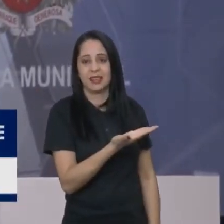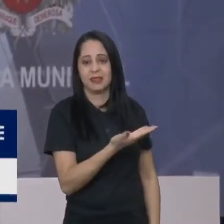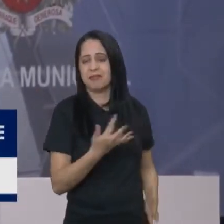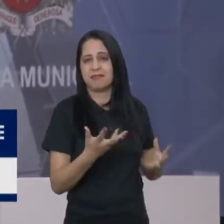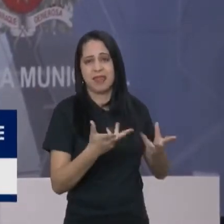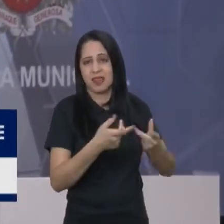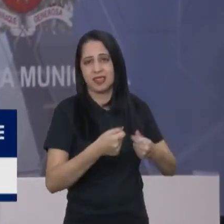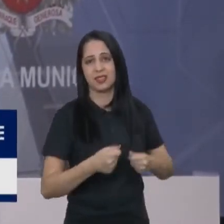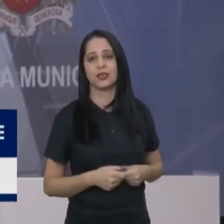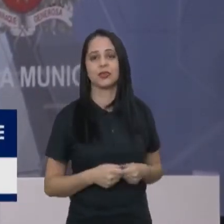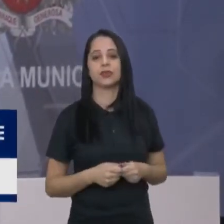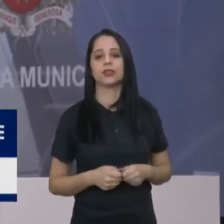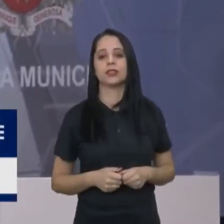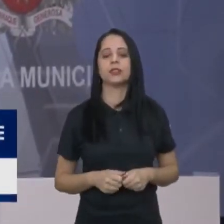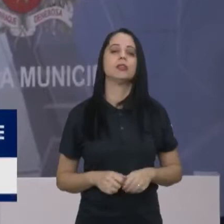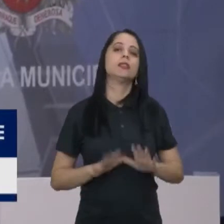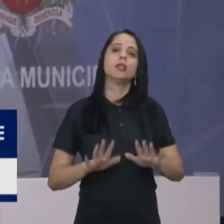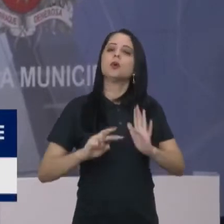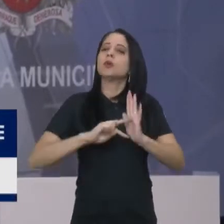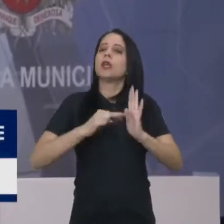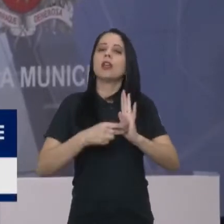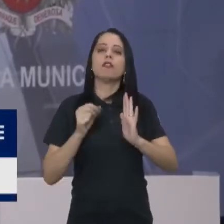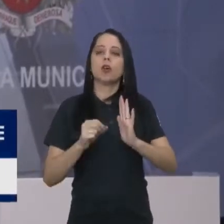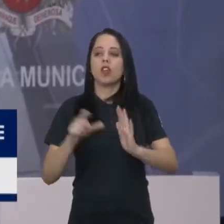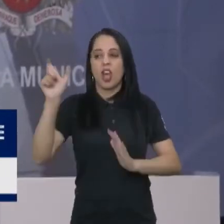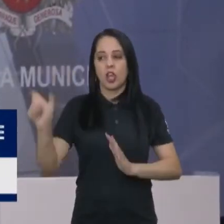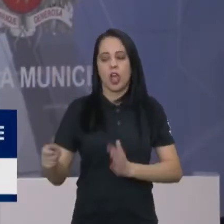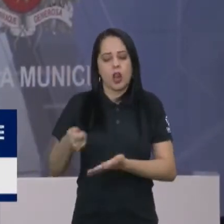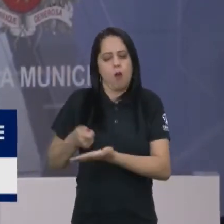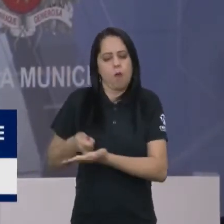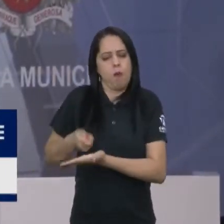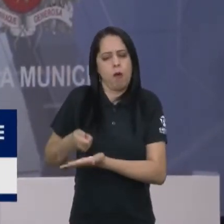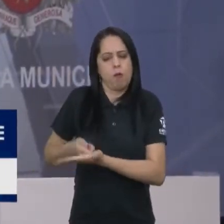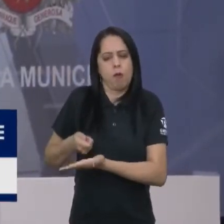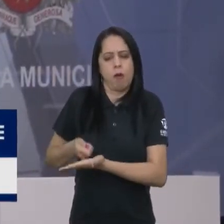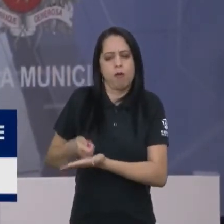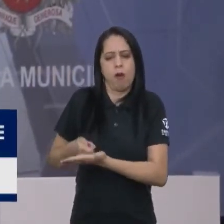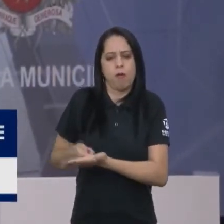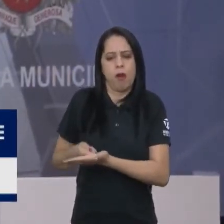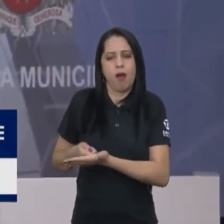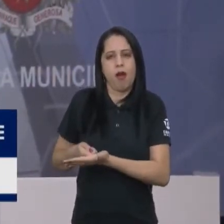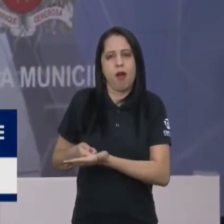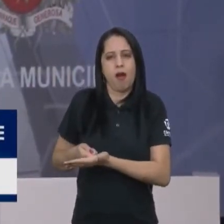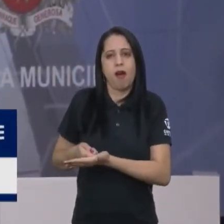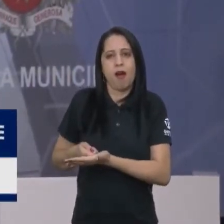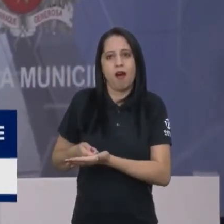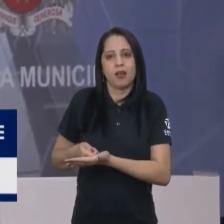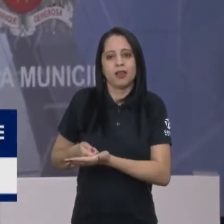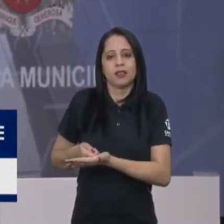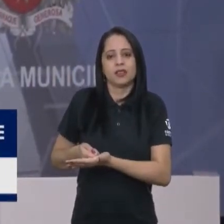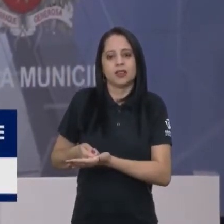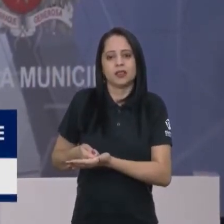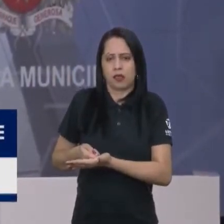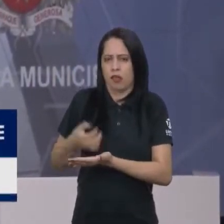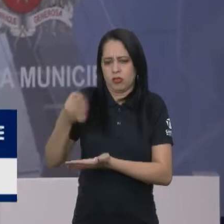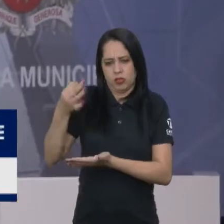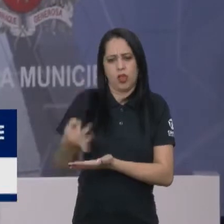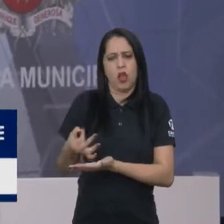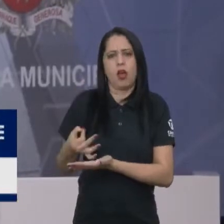fantástico. Né? Então, isso mostra que aquele cara duro, duro no bom sentido, correto, como todo